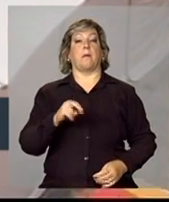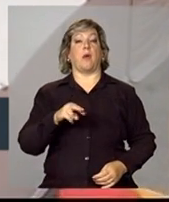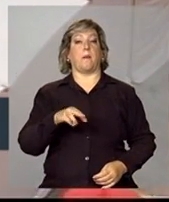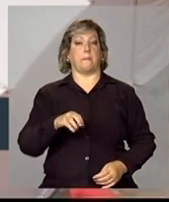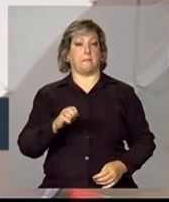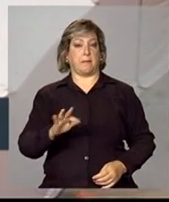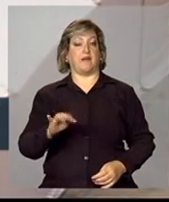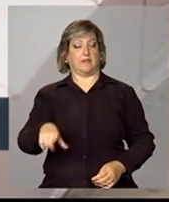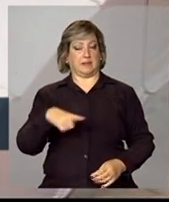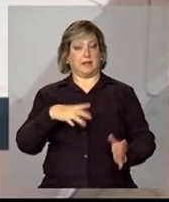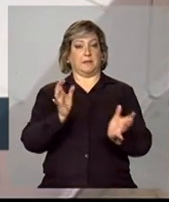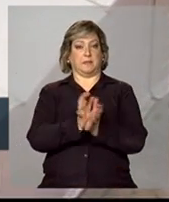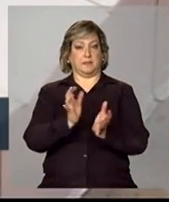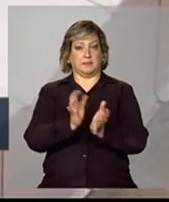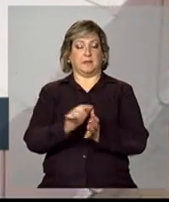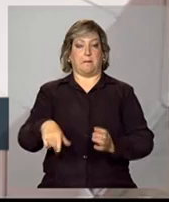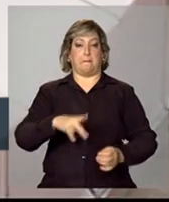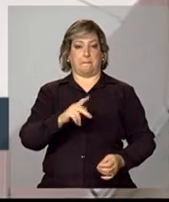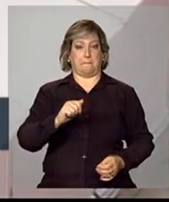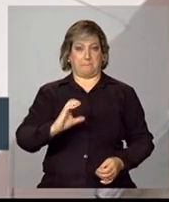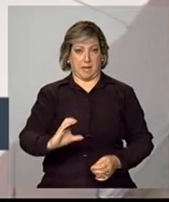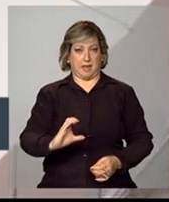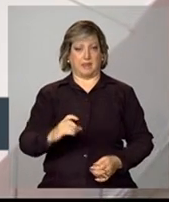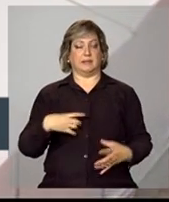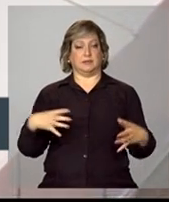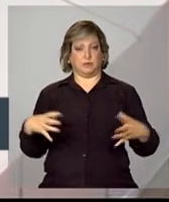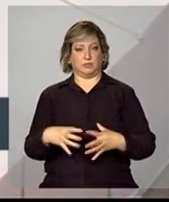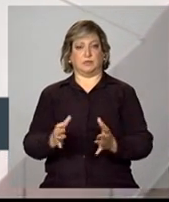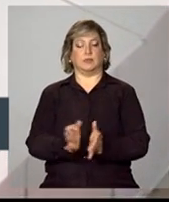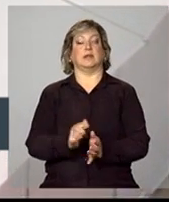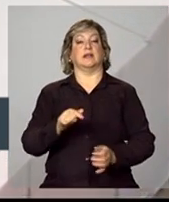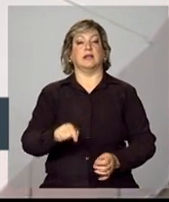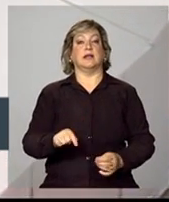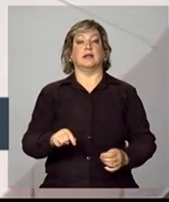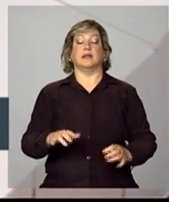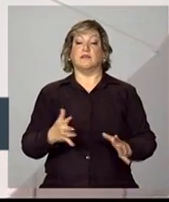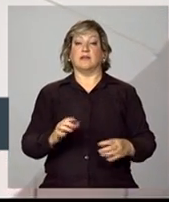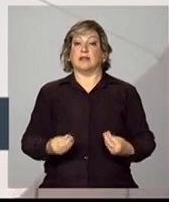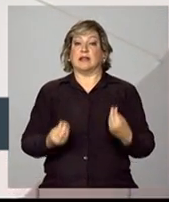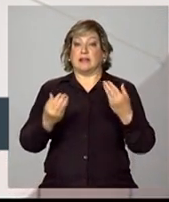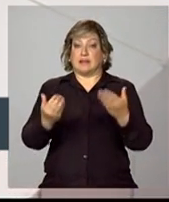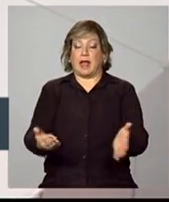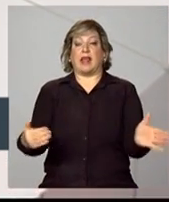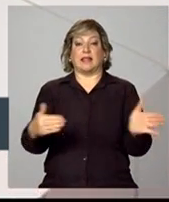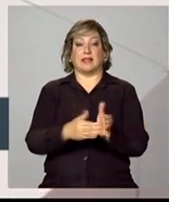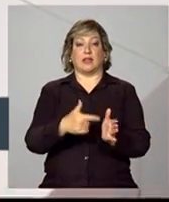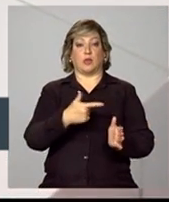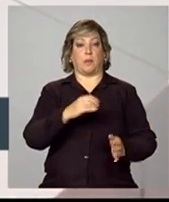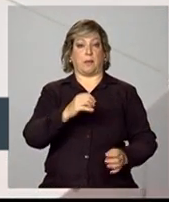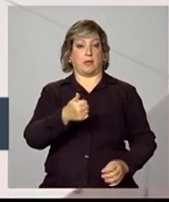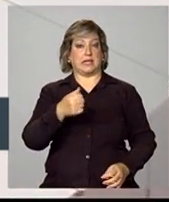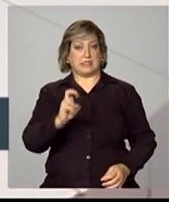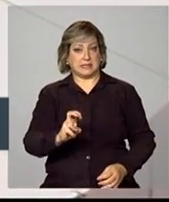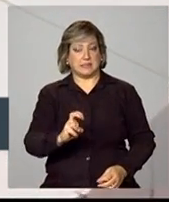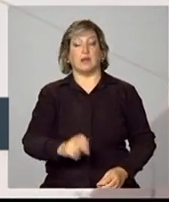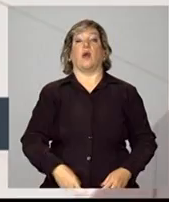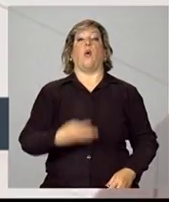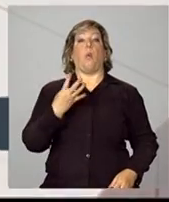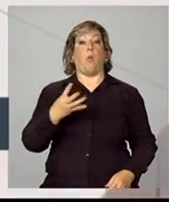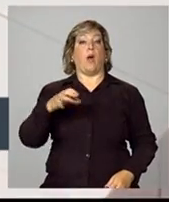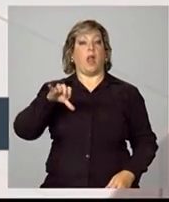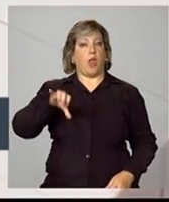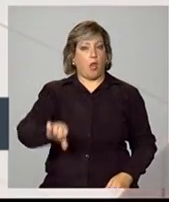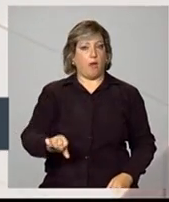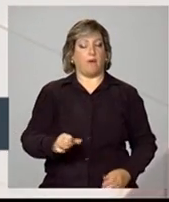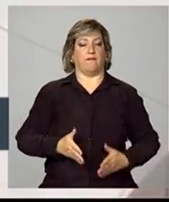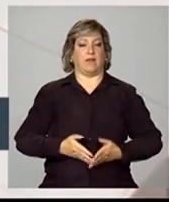faz parte do programa de aceler do crescimento deverão ser entregues até 2015 49